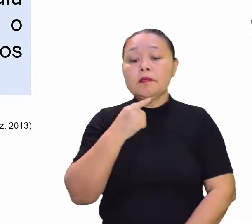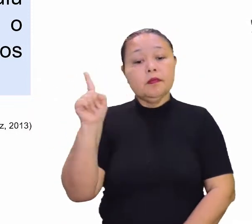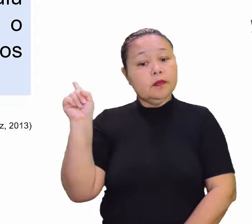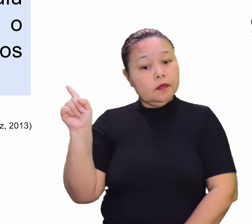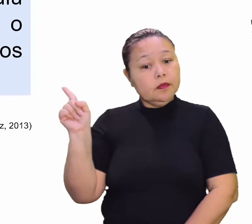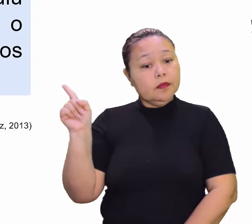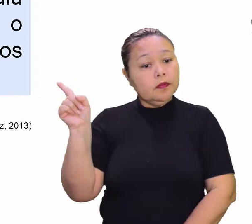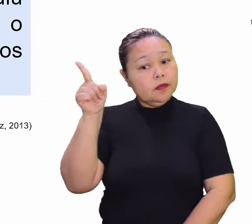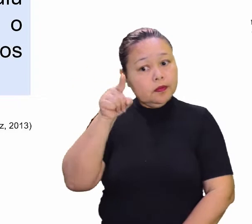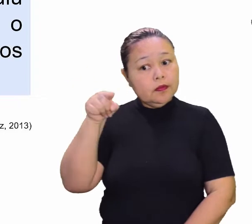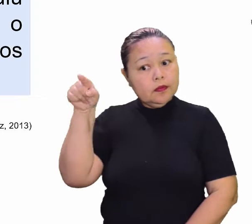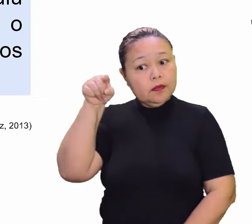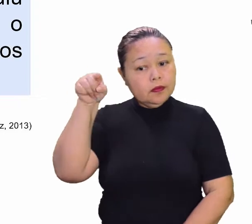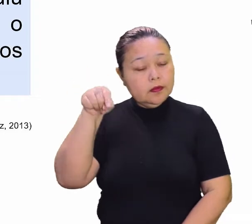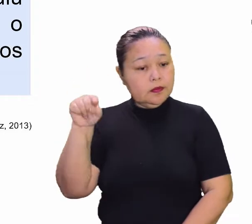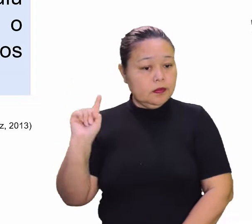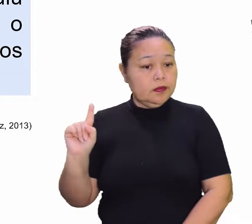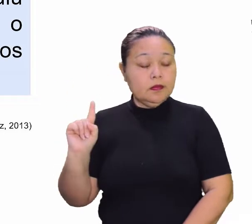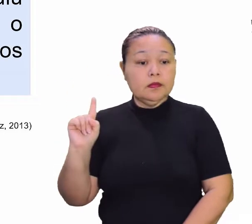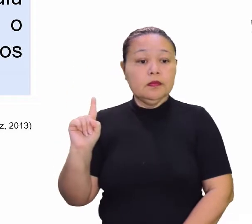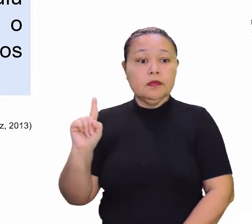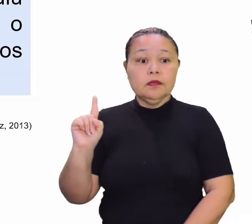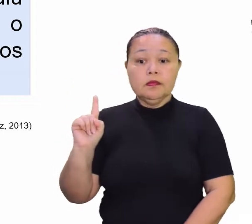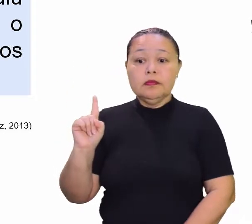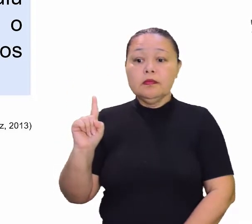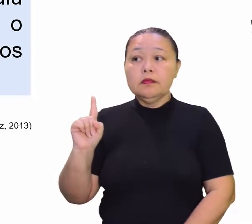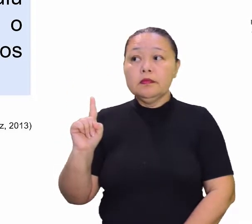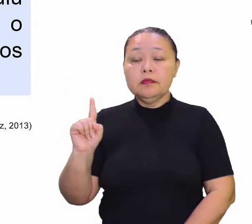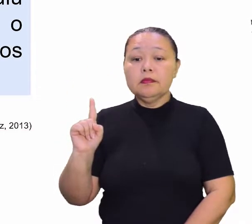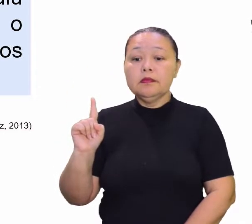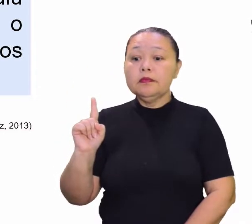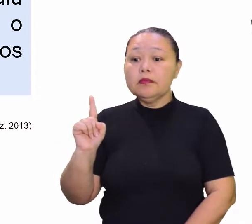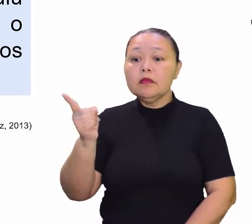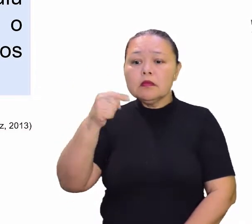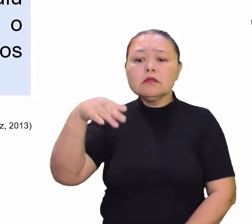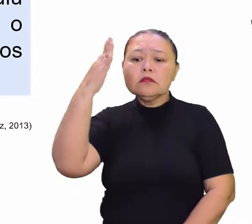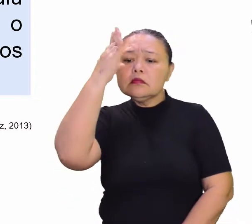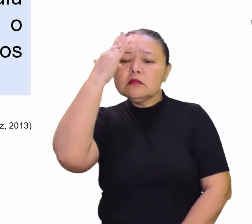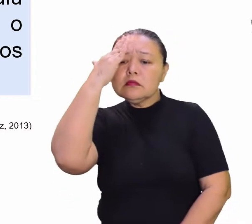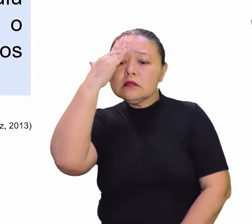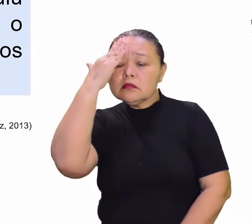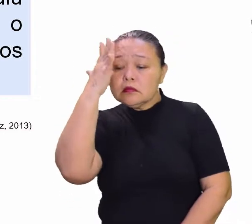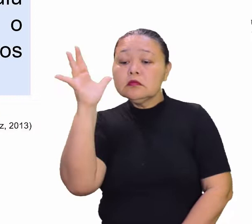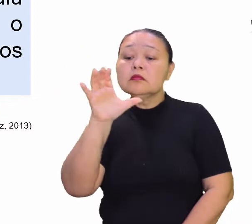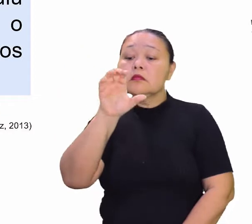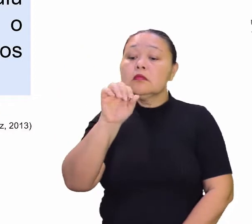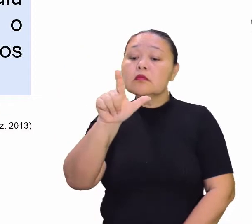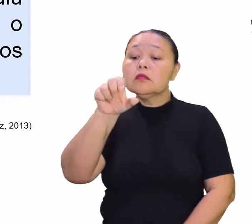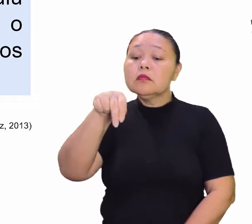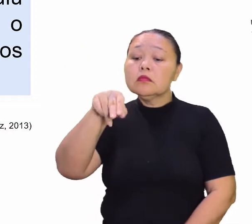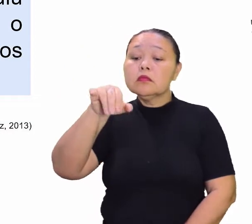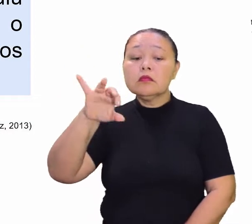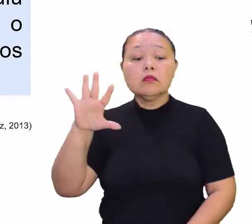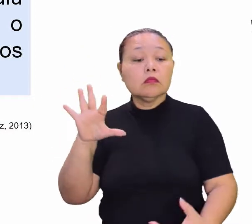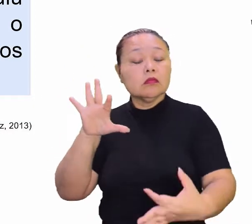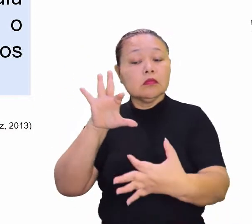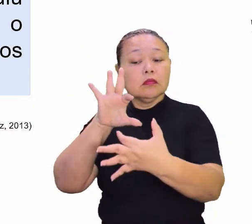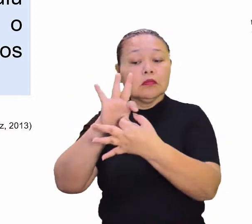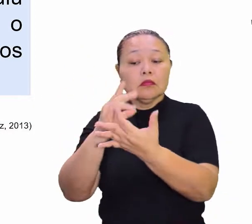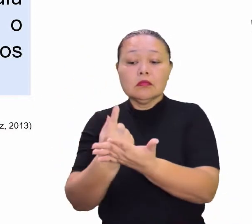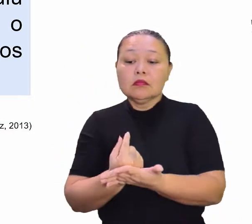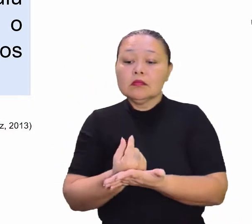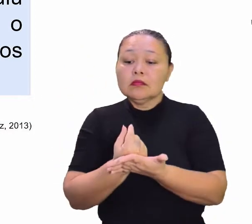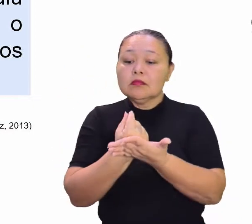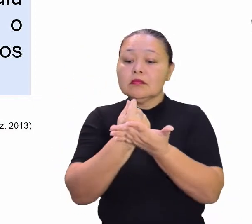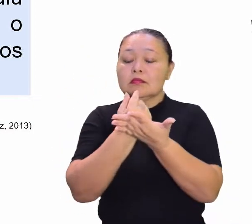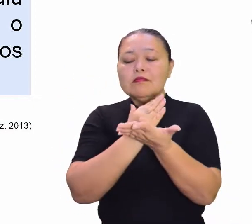vermelho. Para que fique entendido que colonialismo está ligado ao capitalismo